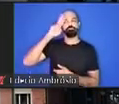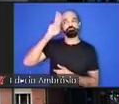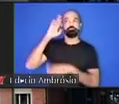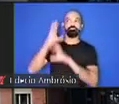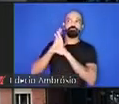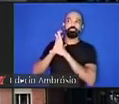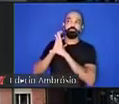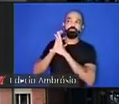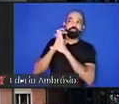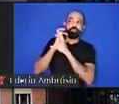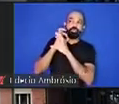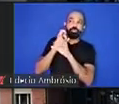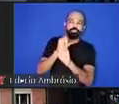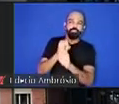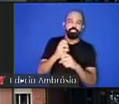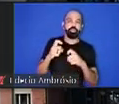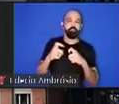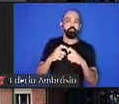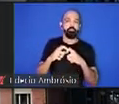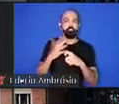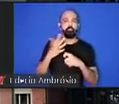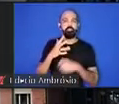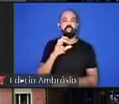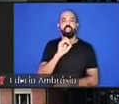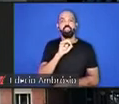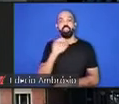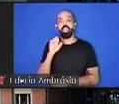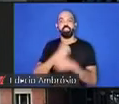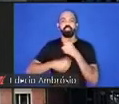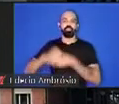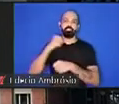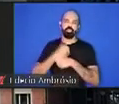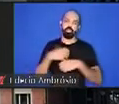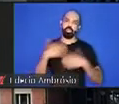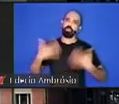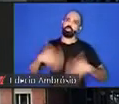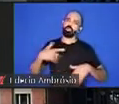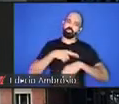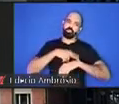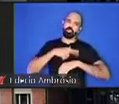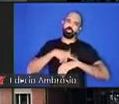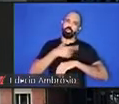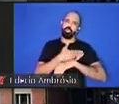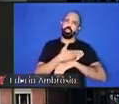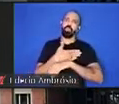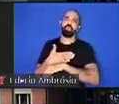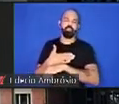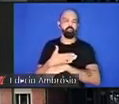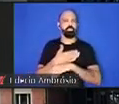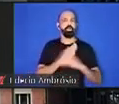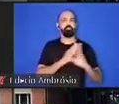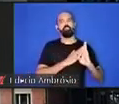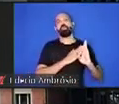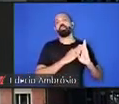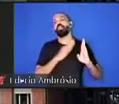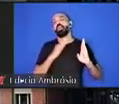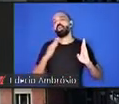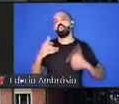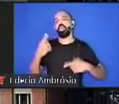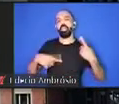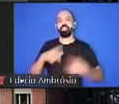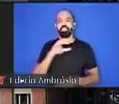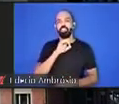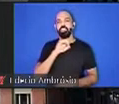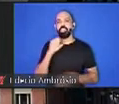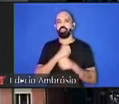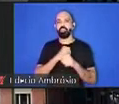mais ou menos 500 anos. É claro que eu tenho pouco tempo para discutir todo esse período de 500 anos,